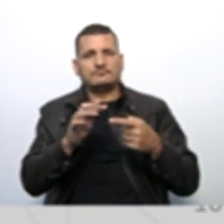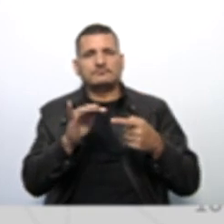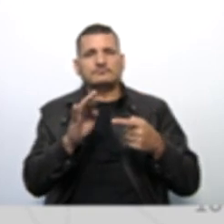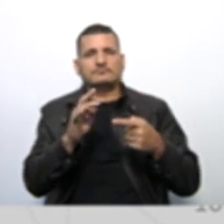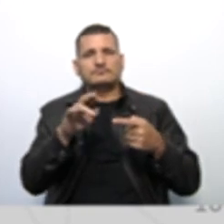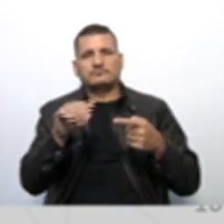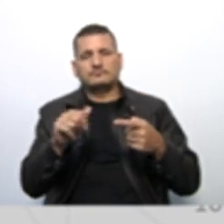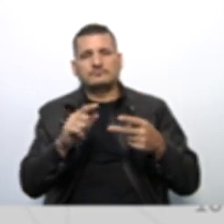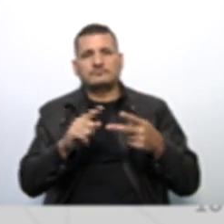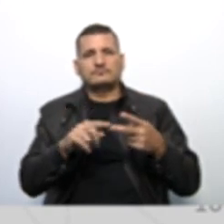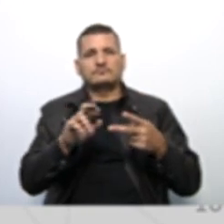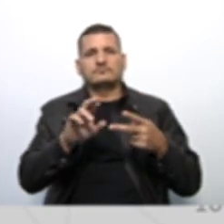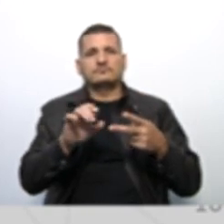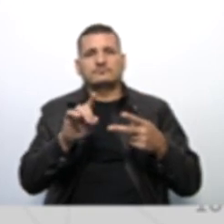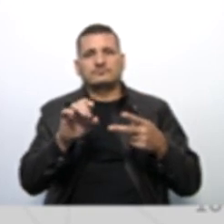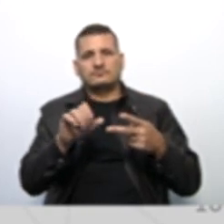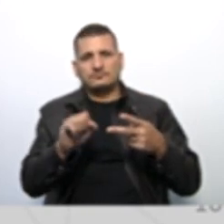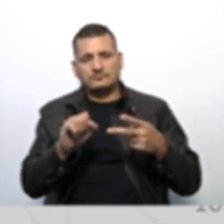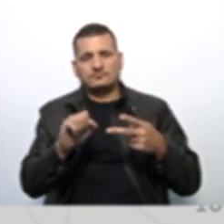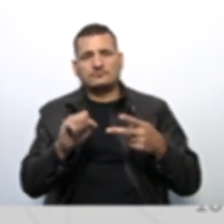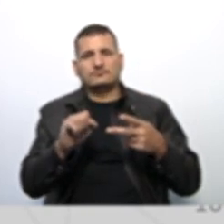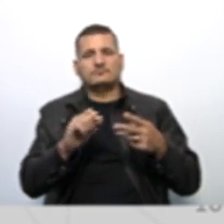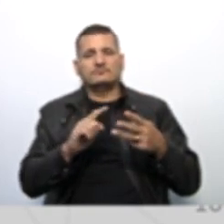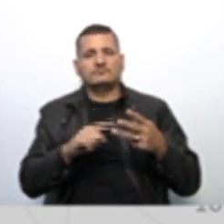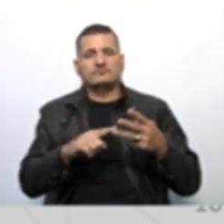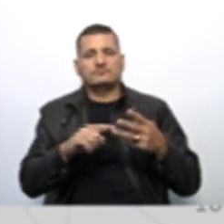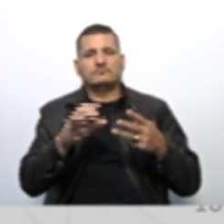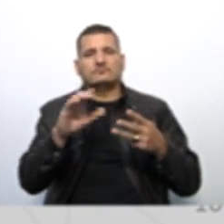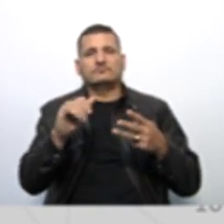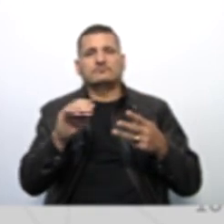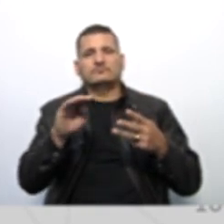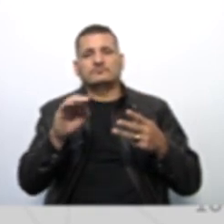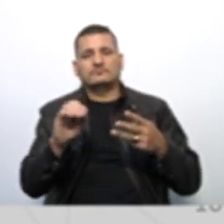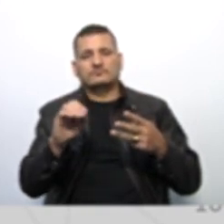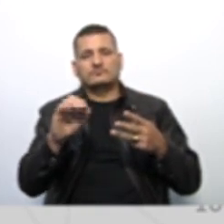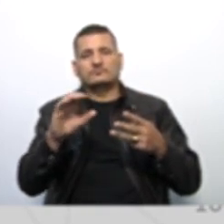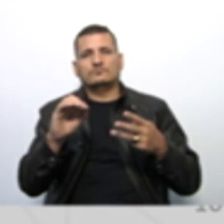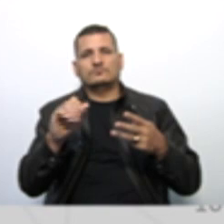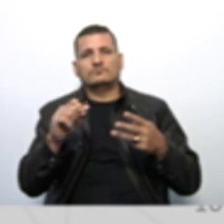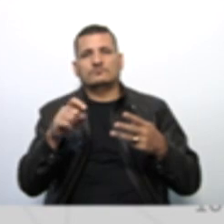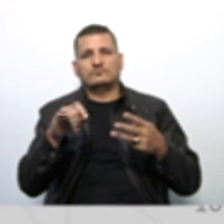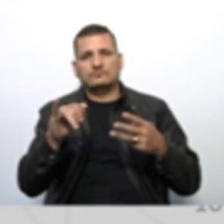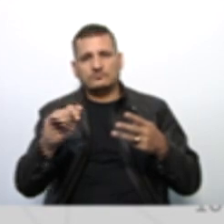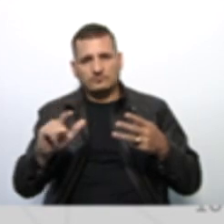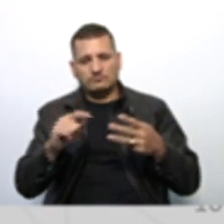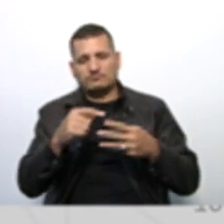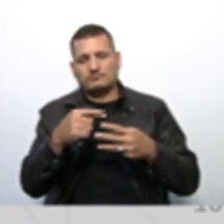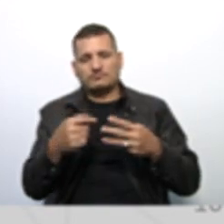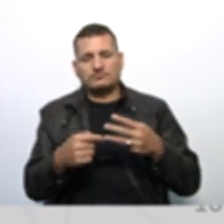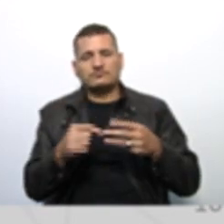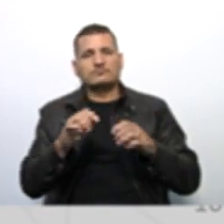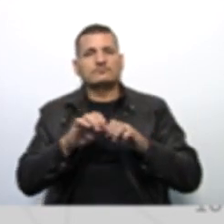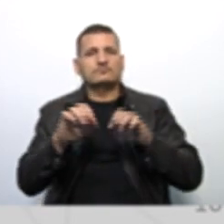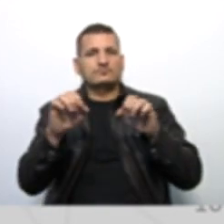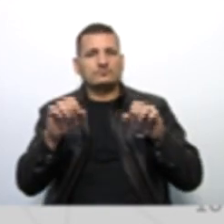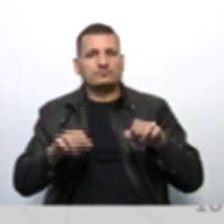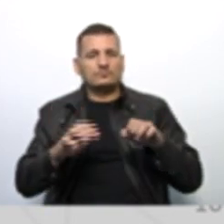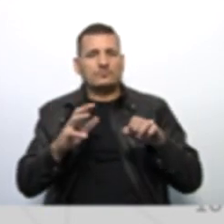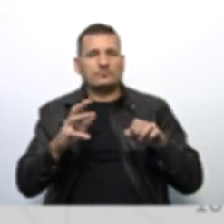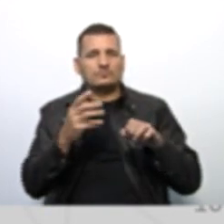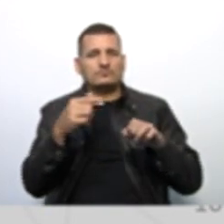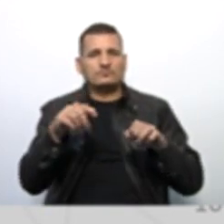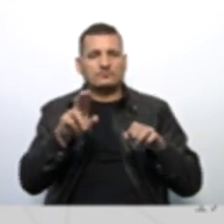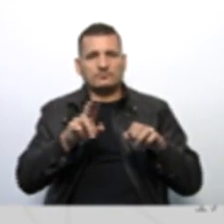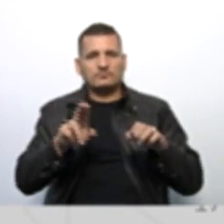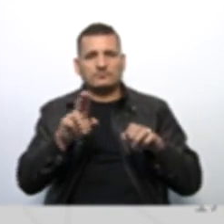rede sem fio, o cabo coaxial também, pessoal. Então, a infraestrutura é tudo que você vai estar utilizando para